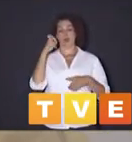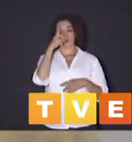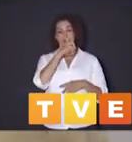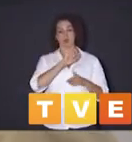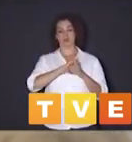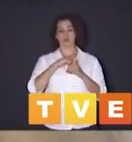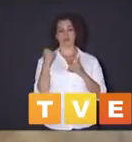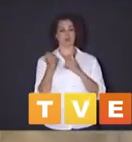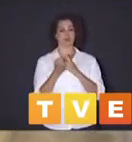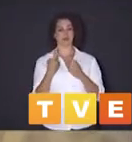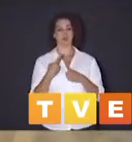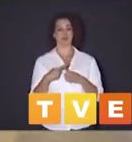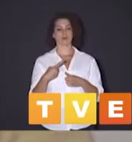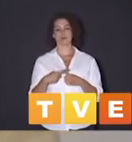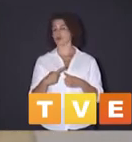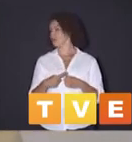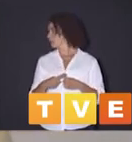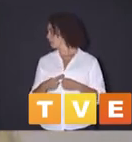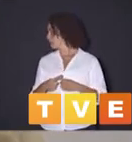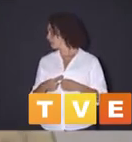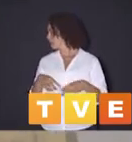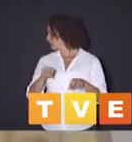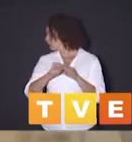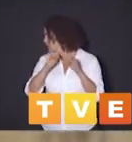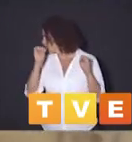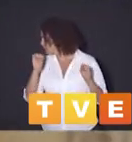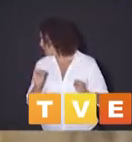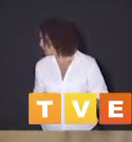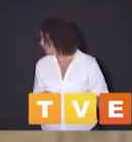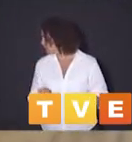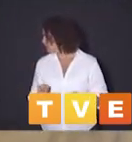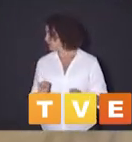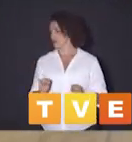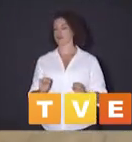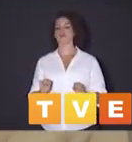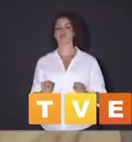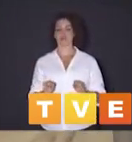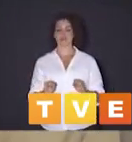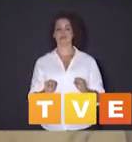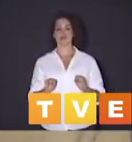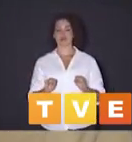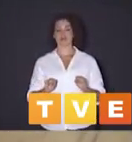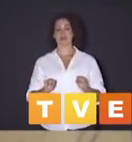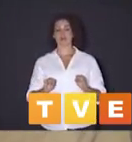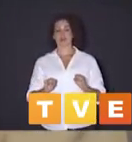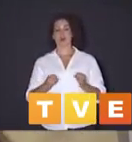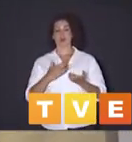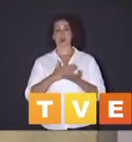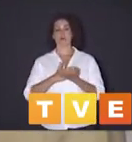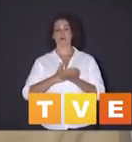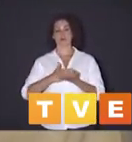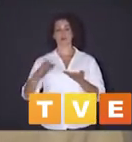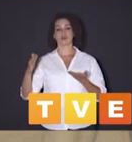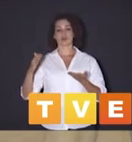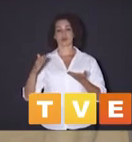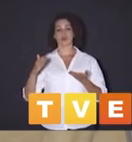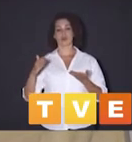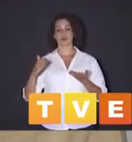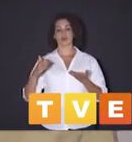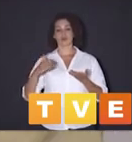porque essas esses sistemas eles estão tendo excelentes resultados com a visão